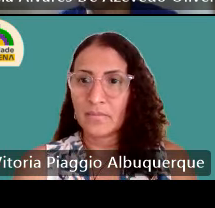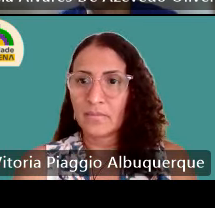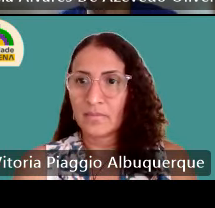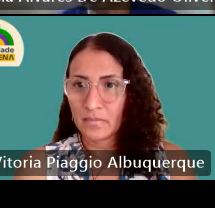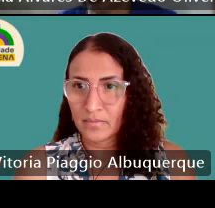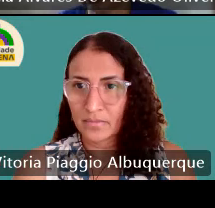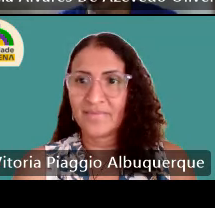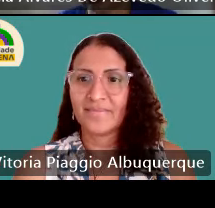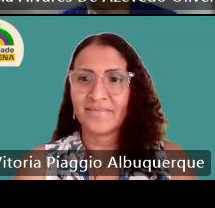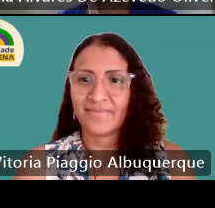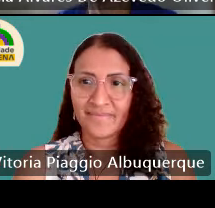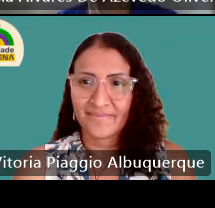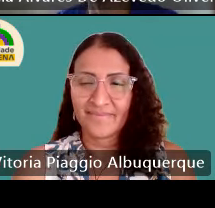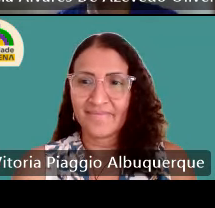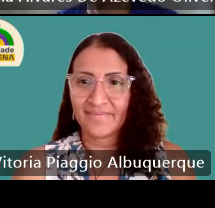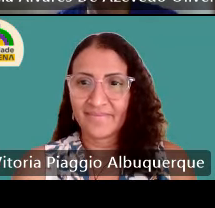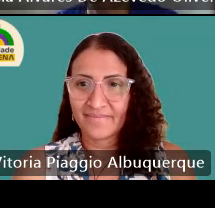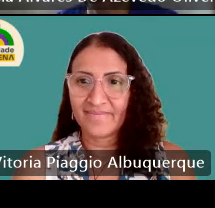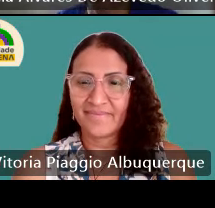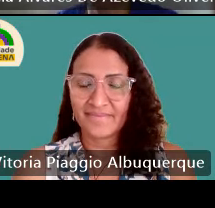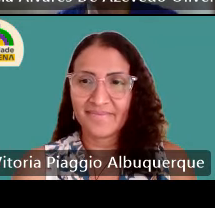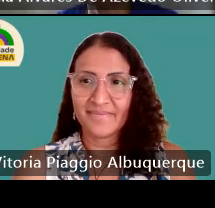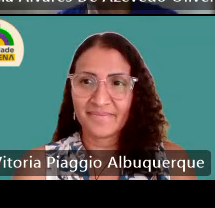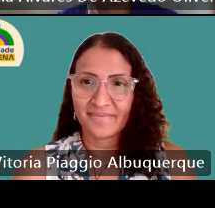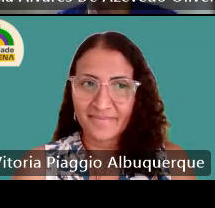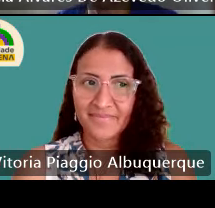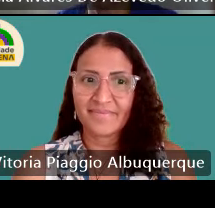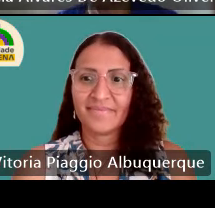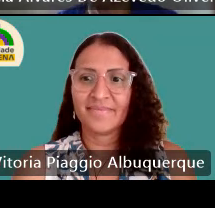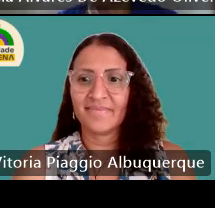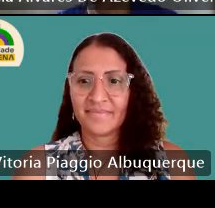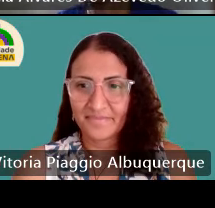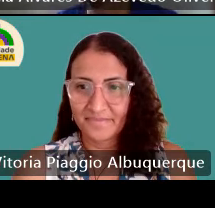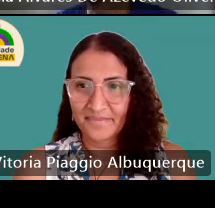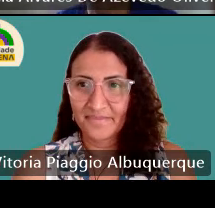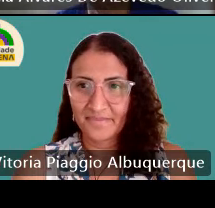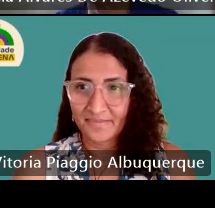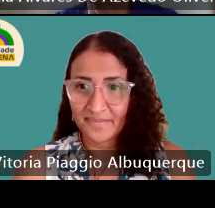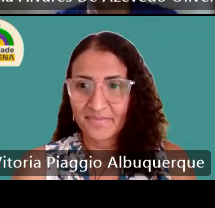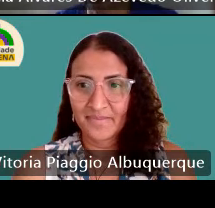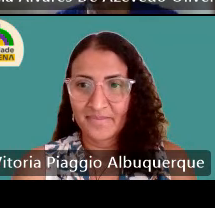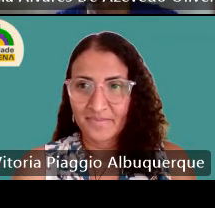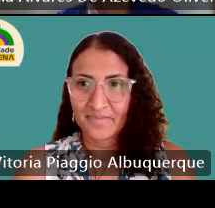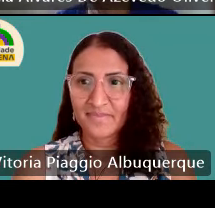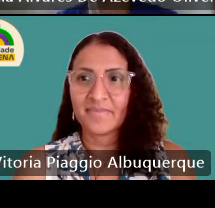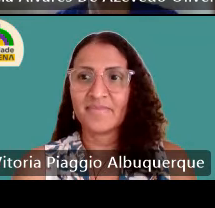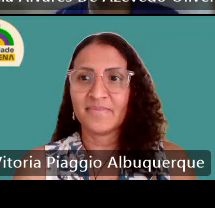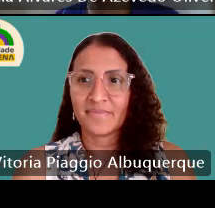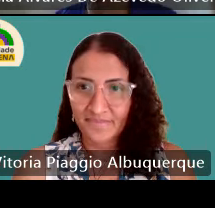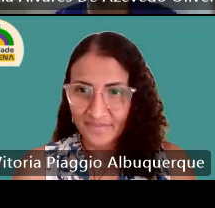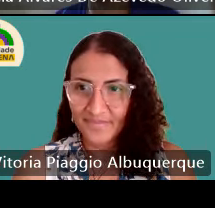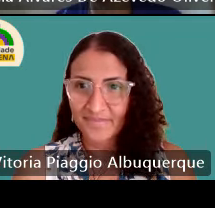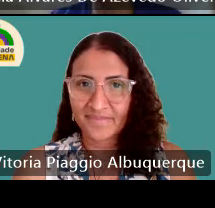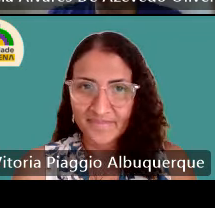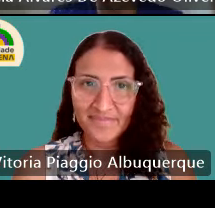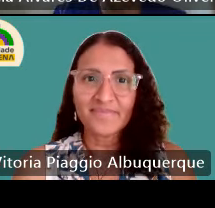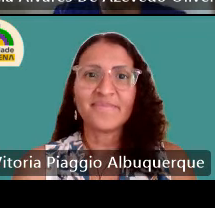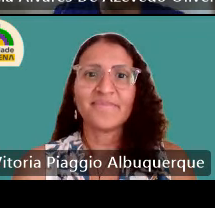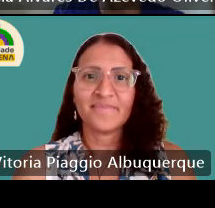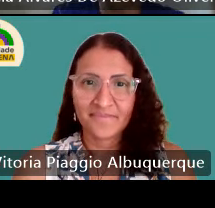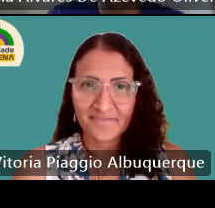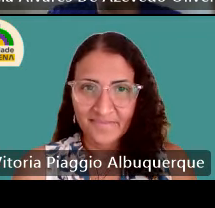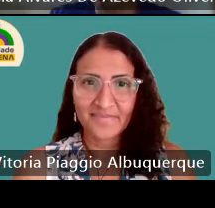determinadas decisões né a gente toma a a decisão por não decidir e que essa já é uma decisão a gente tem que lembrar